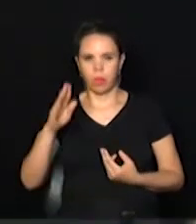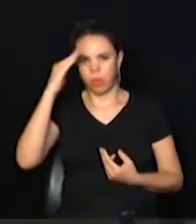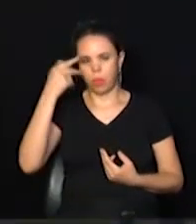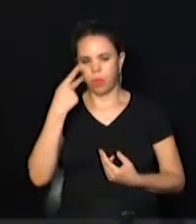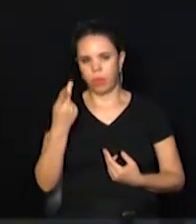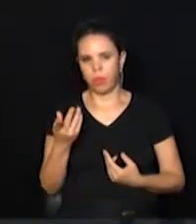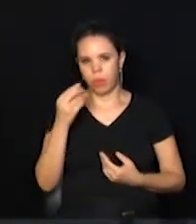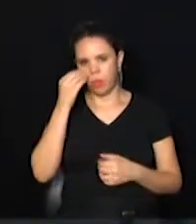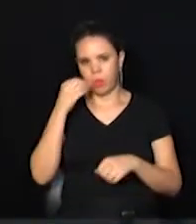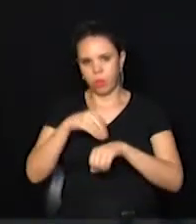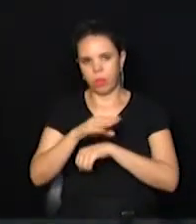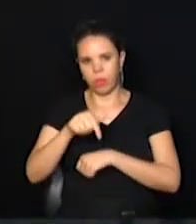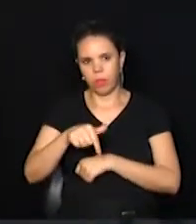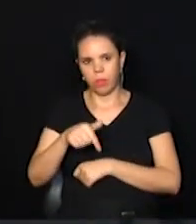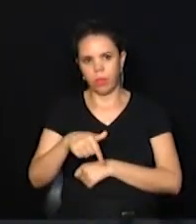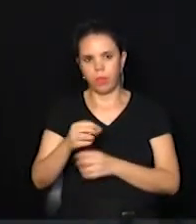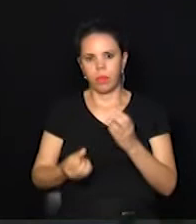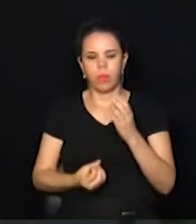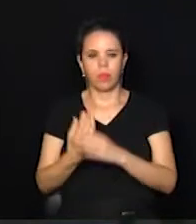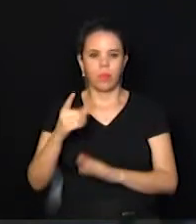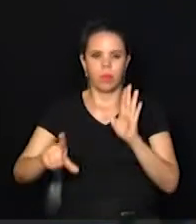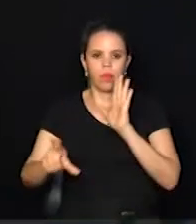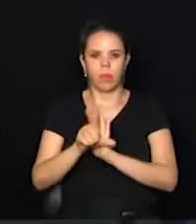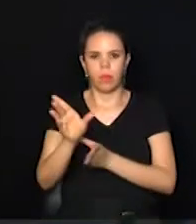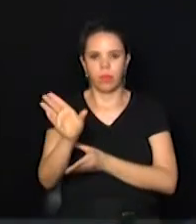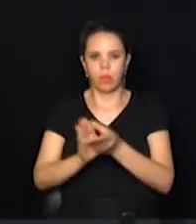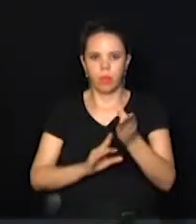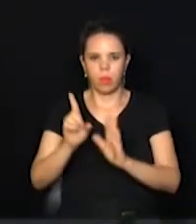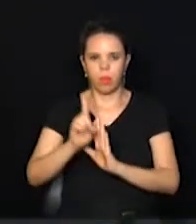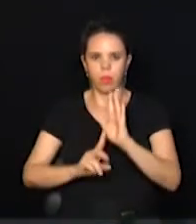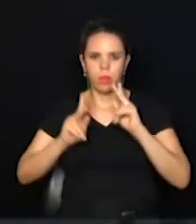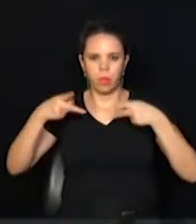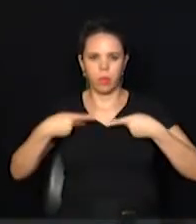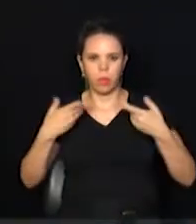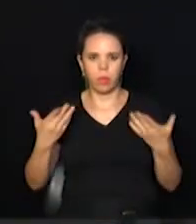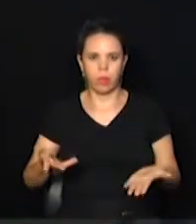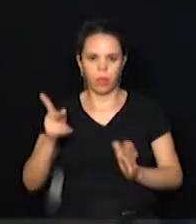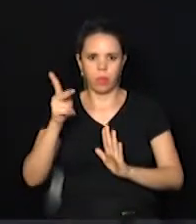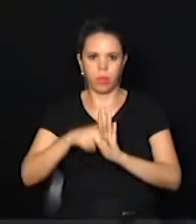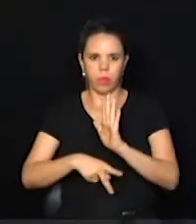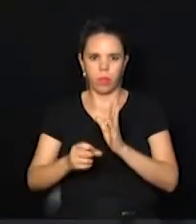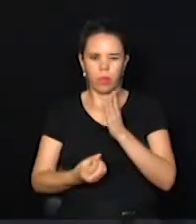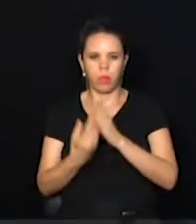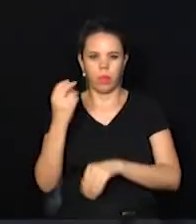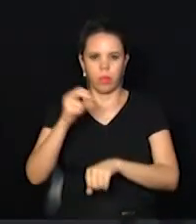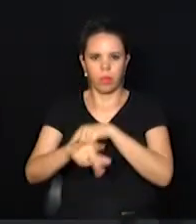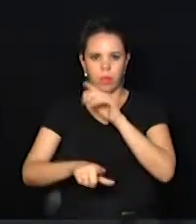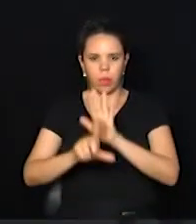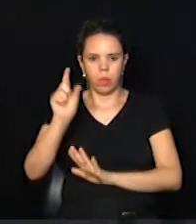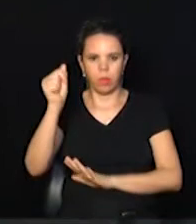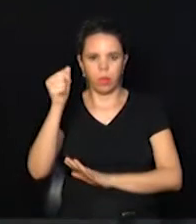Mariante trouxeram aqui, deram origem à Lei do Conselho de Direitos Humanos, o projeto de geração de emprego e